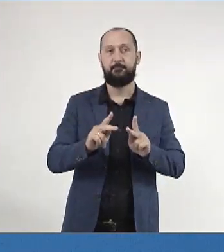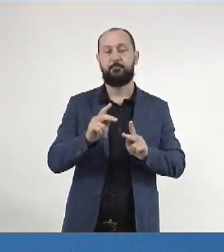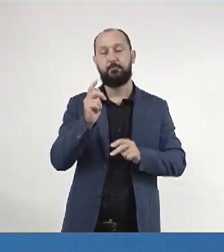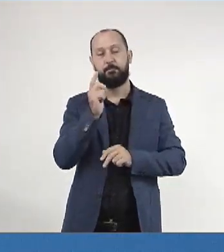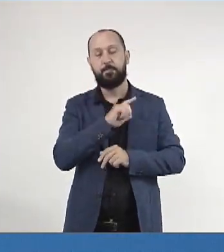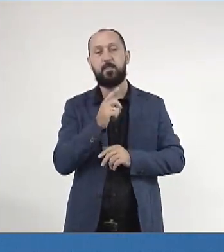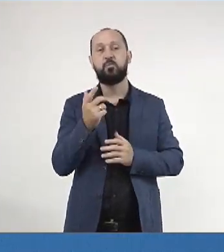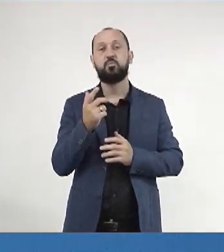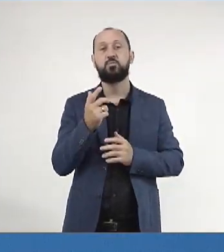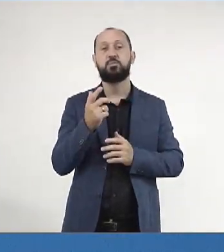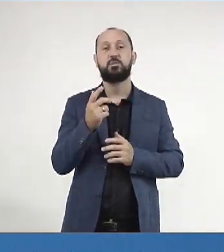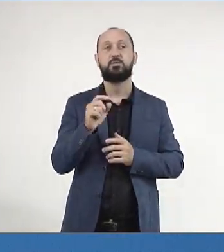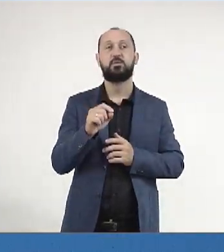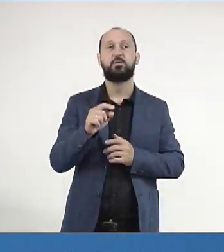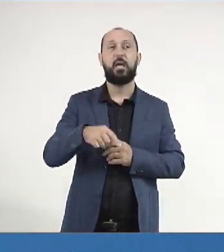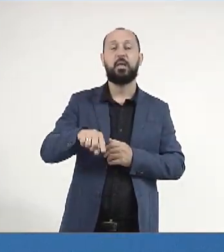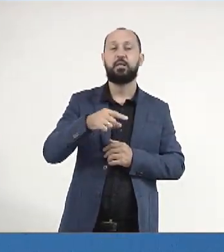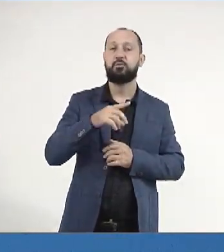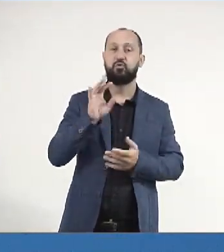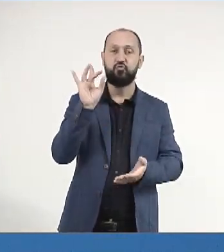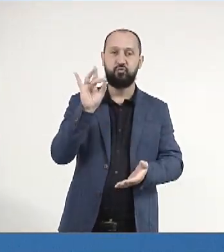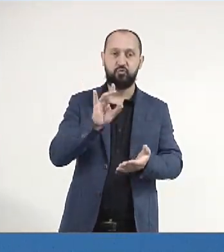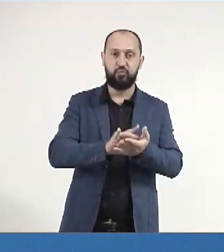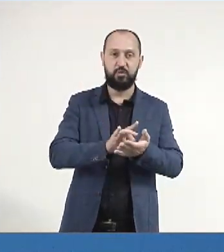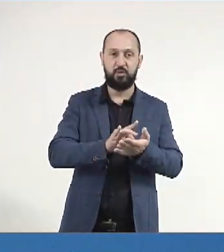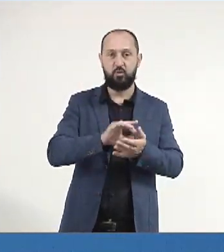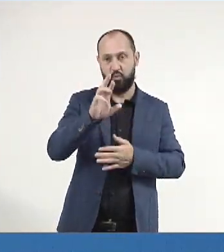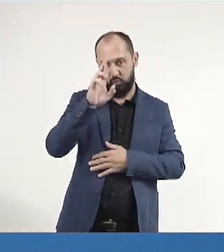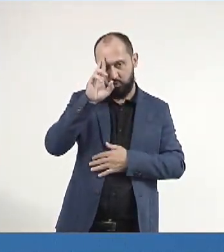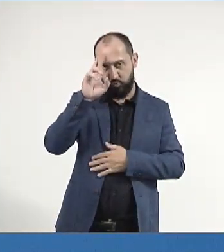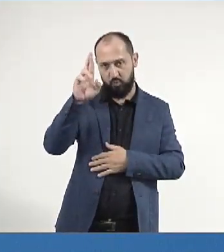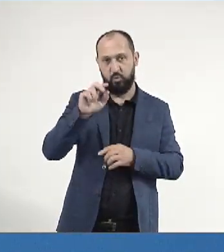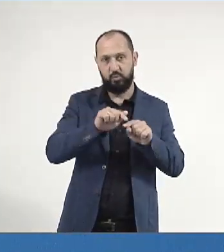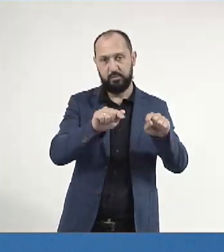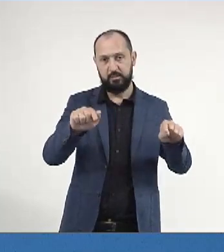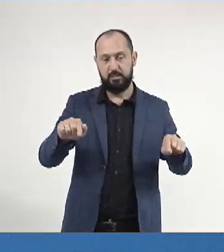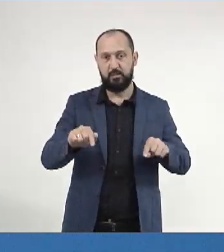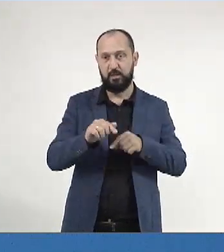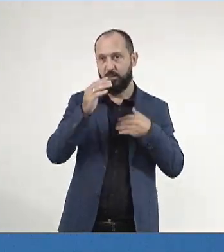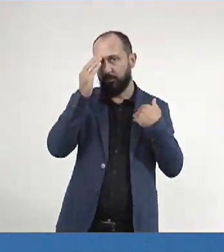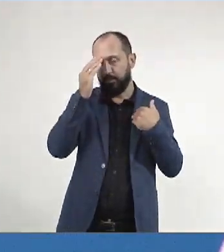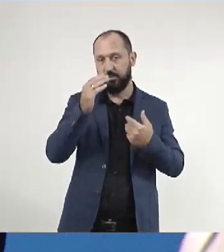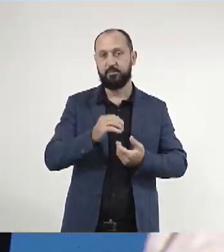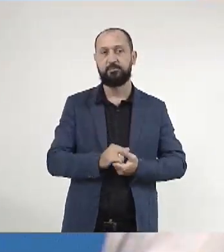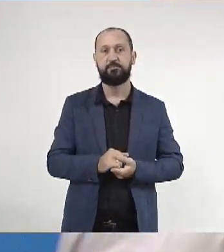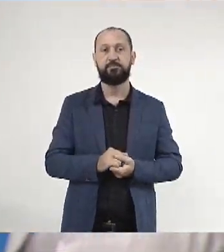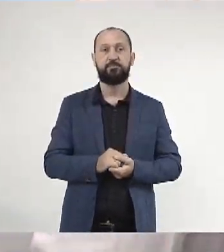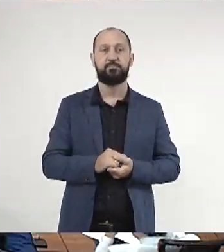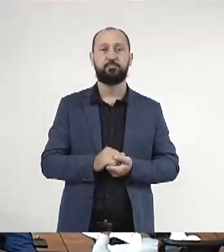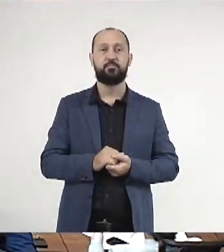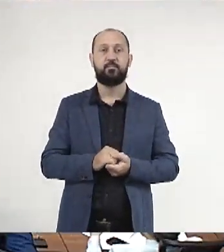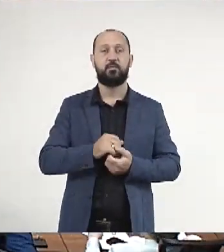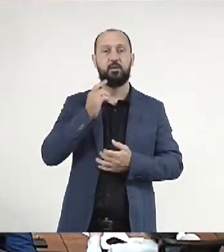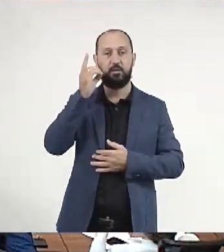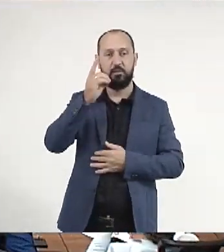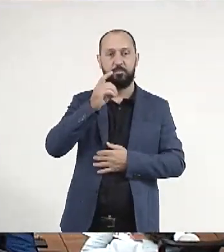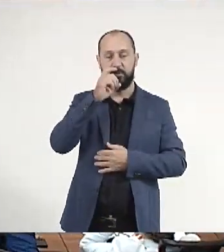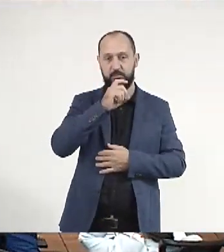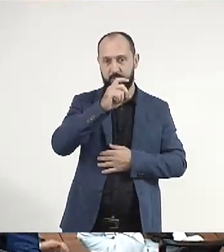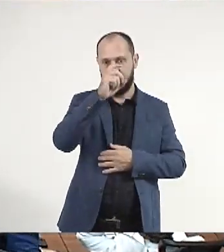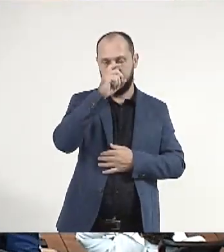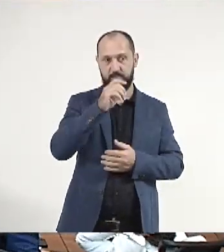à demanda daqueles que são legítimos e primitivos donos dessas terras. Obrigado, presidente. Obrigado, deputado